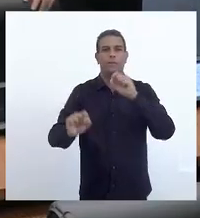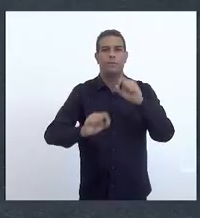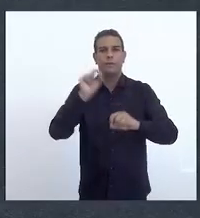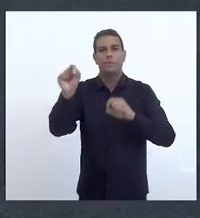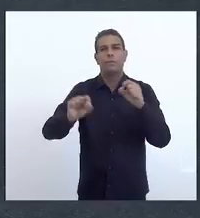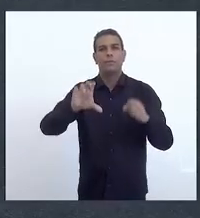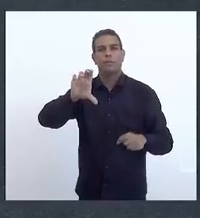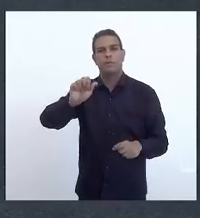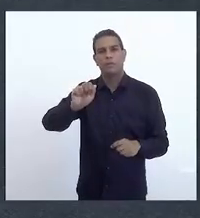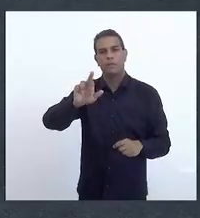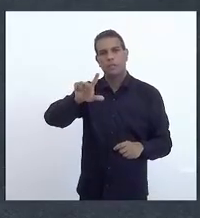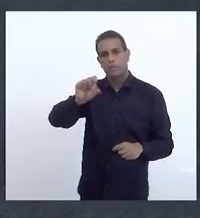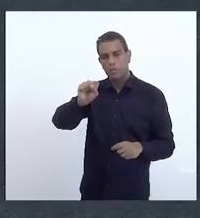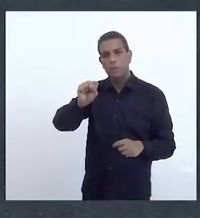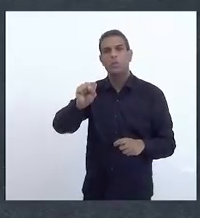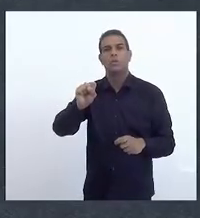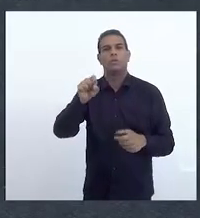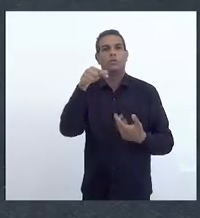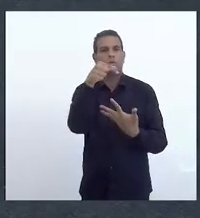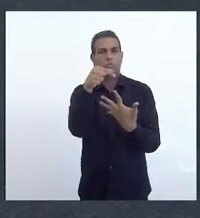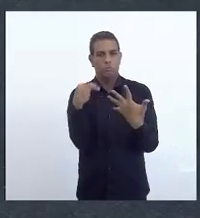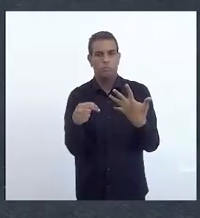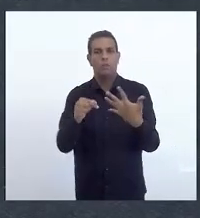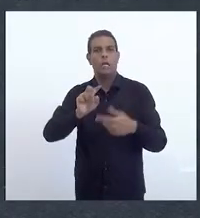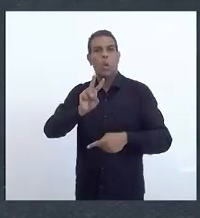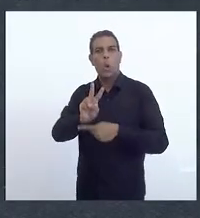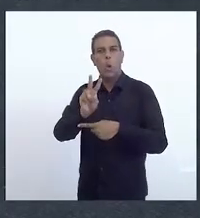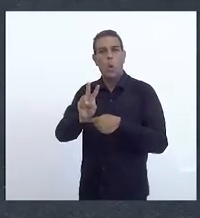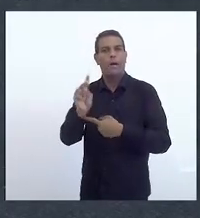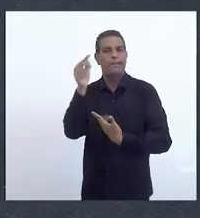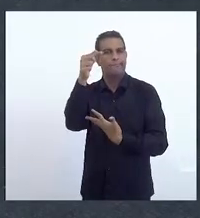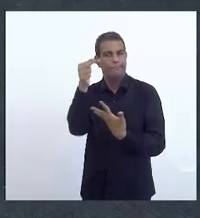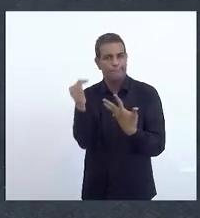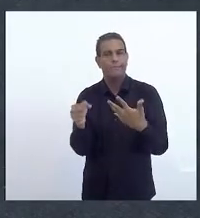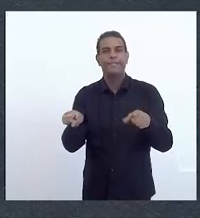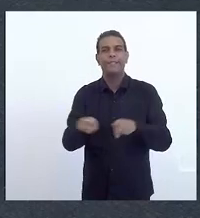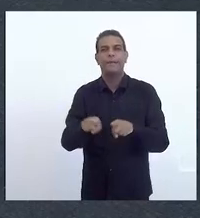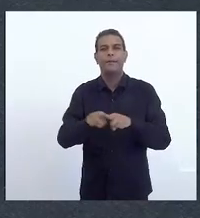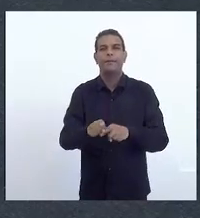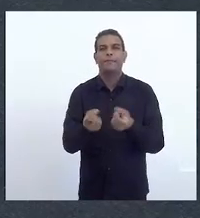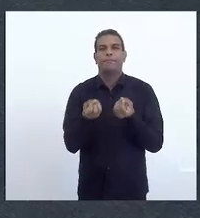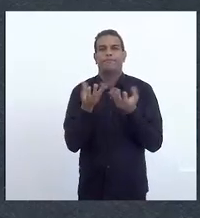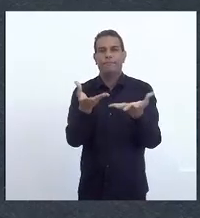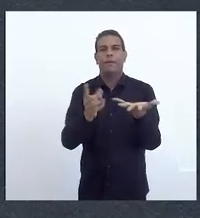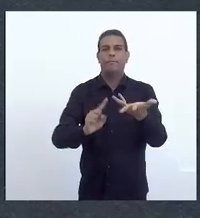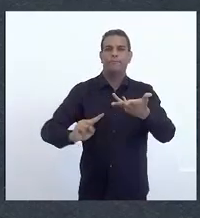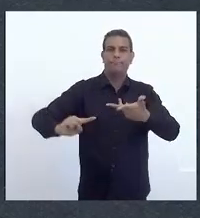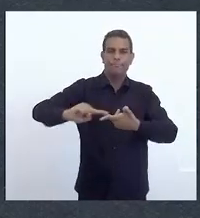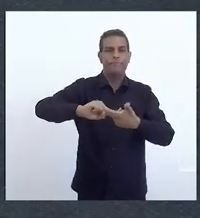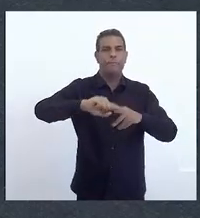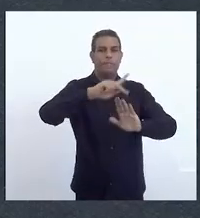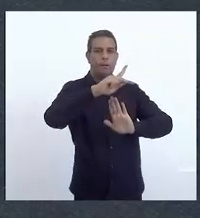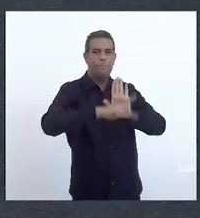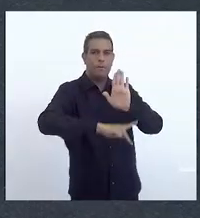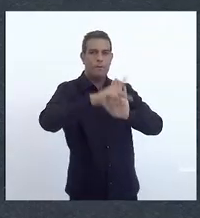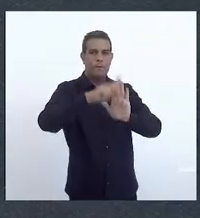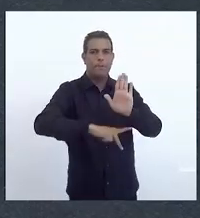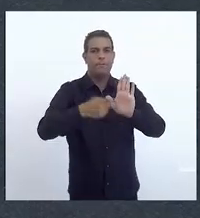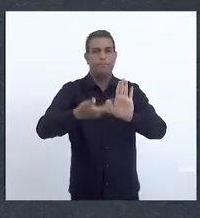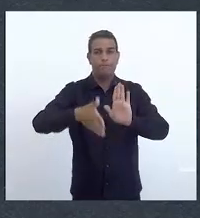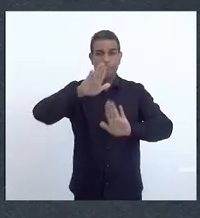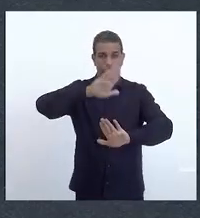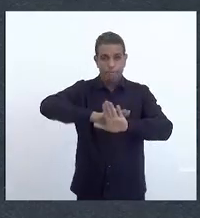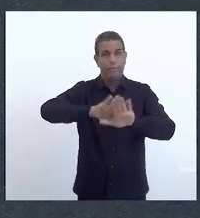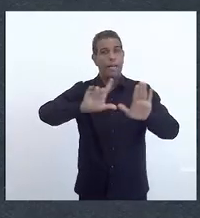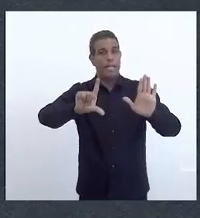Mink, as emendas que ele produziu, ele remeteu o projeto à lei